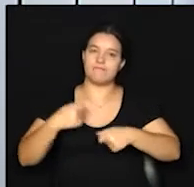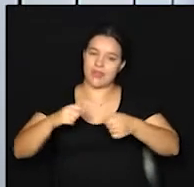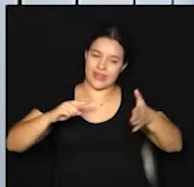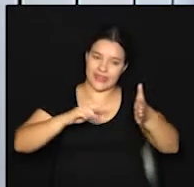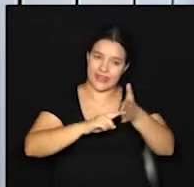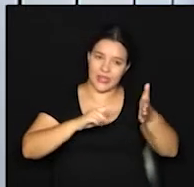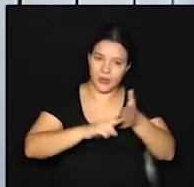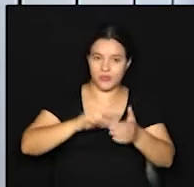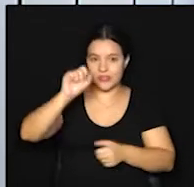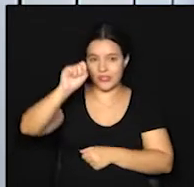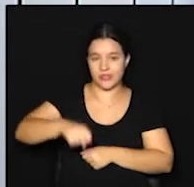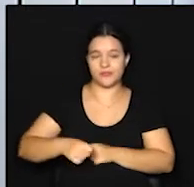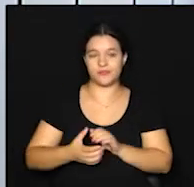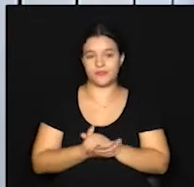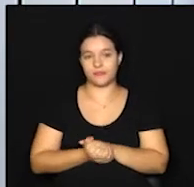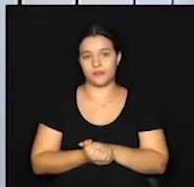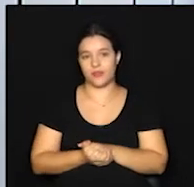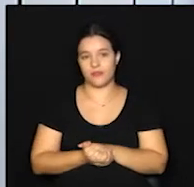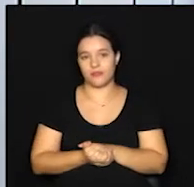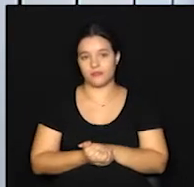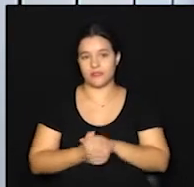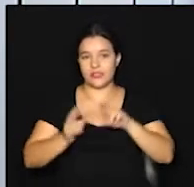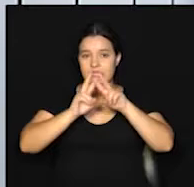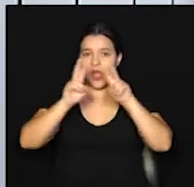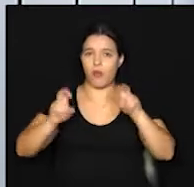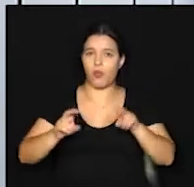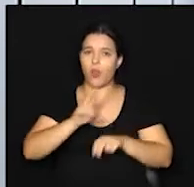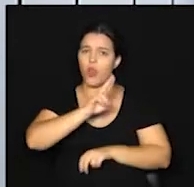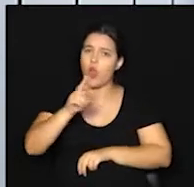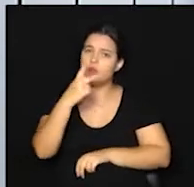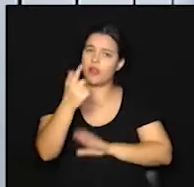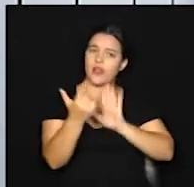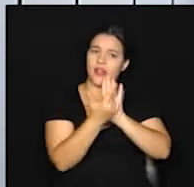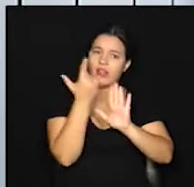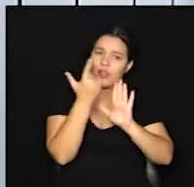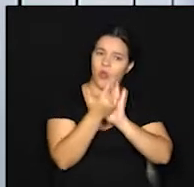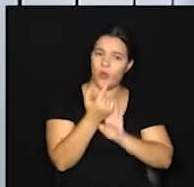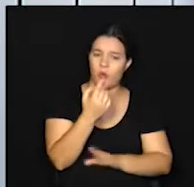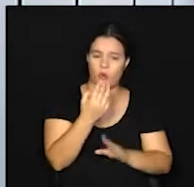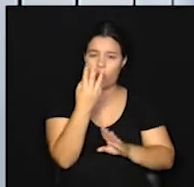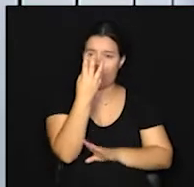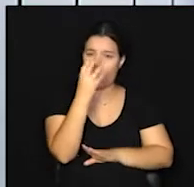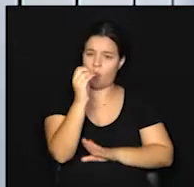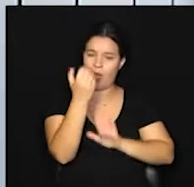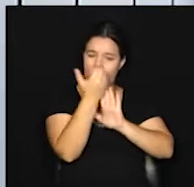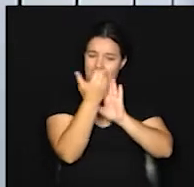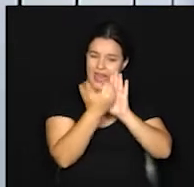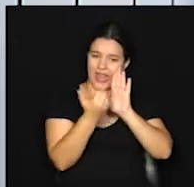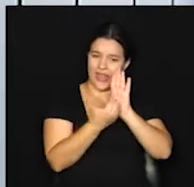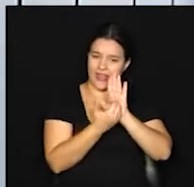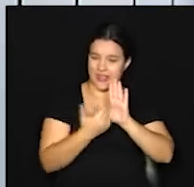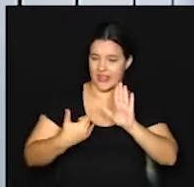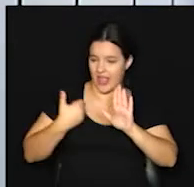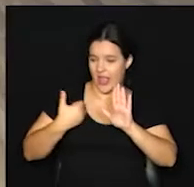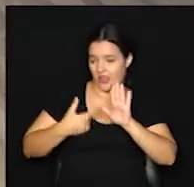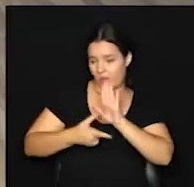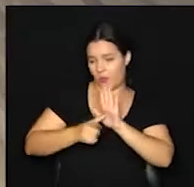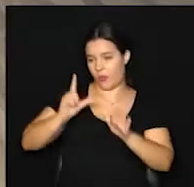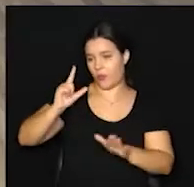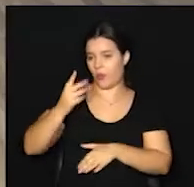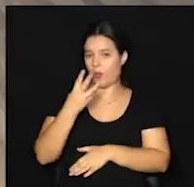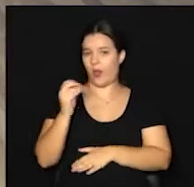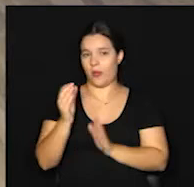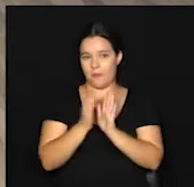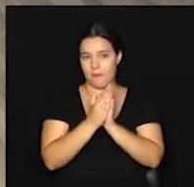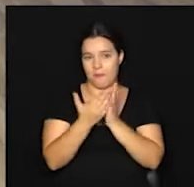denúncia sim. Sobre o nome do seu livro, Silvinha, 40 antes dos 40, um passaporte